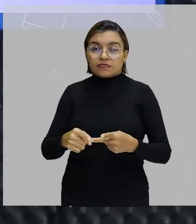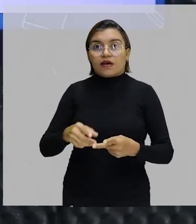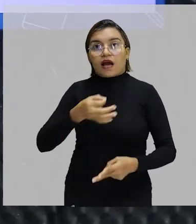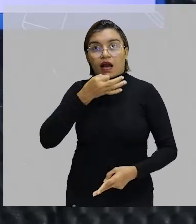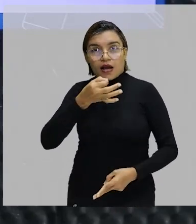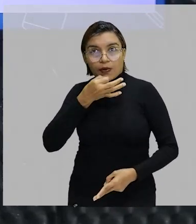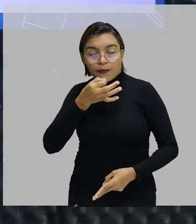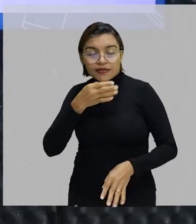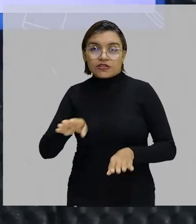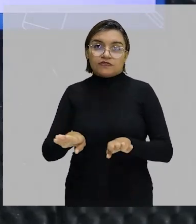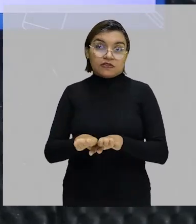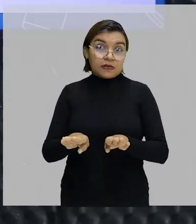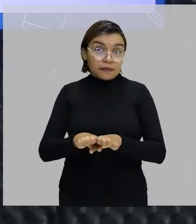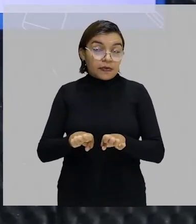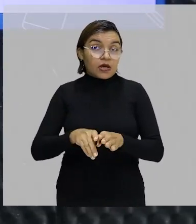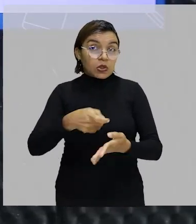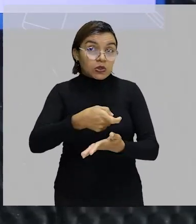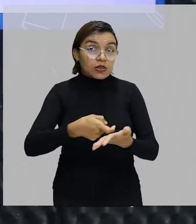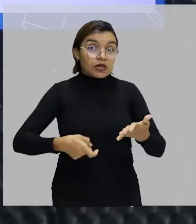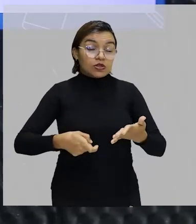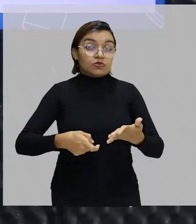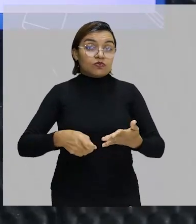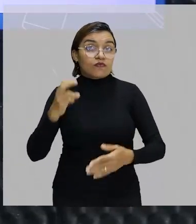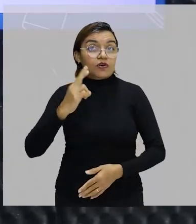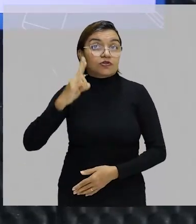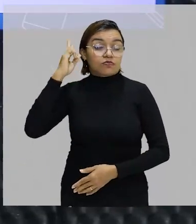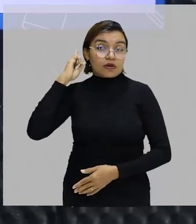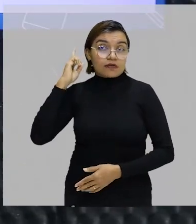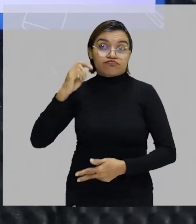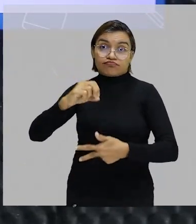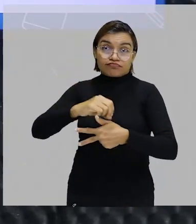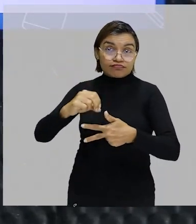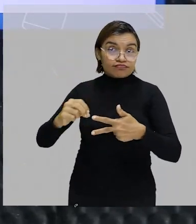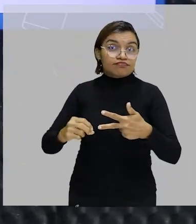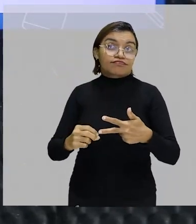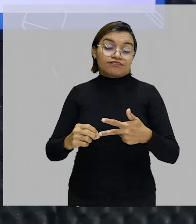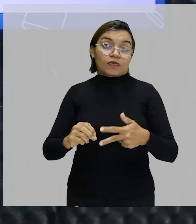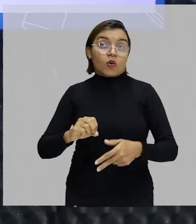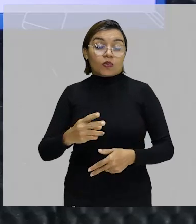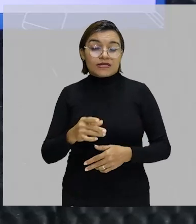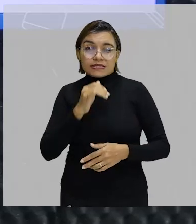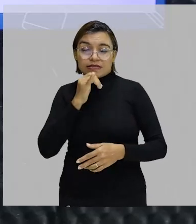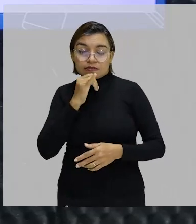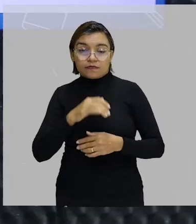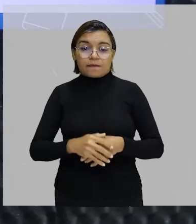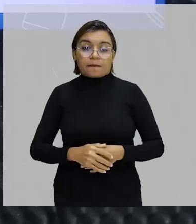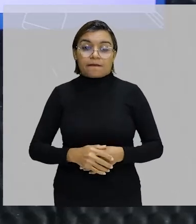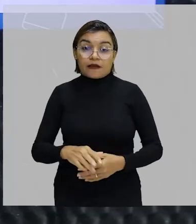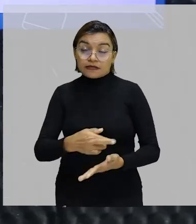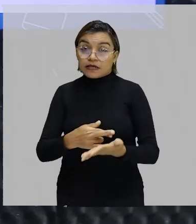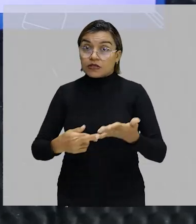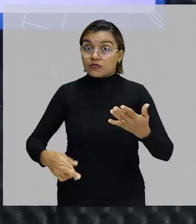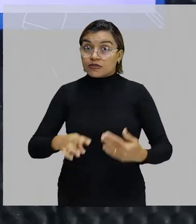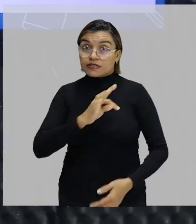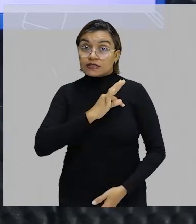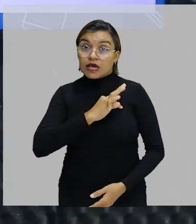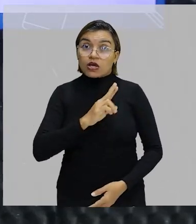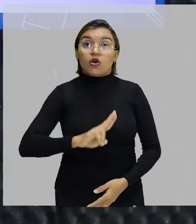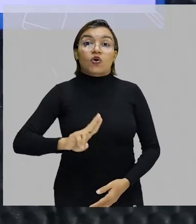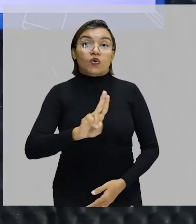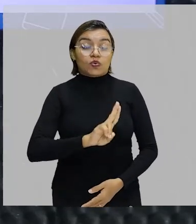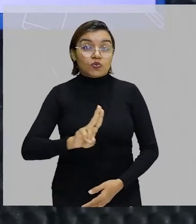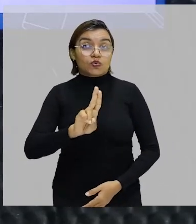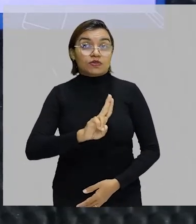tipo de texto para o vestibular. Seja tradicional, seja Enem, a gente trabalha isso. Agora, as redações técnicas, elas são usadas no